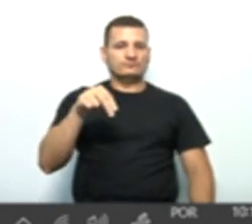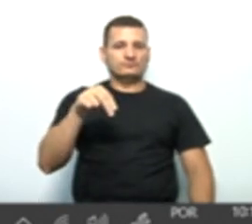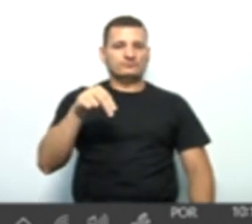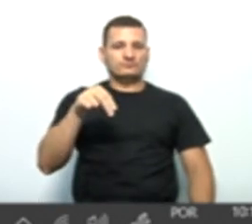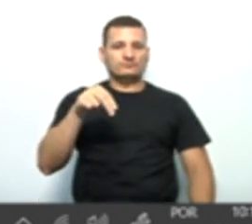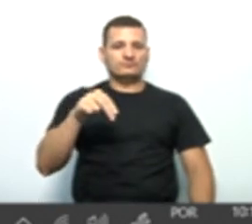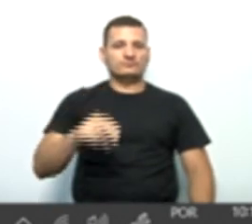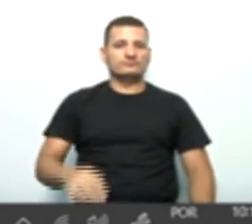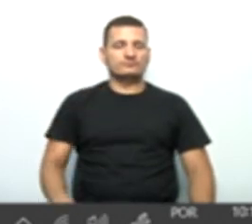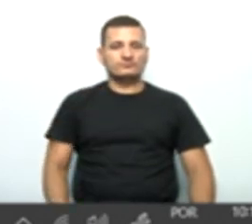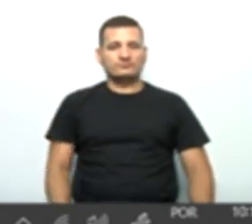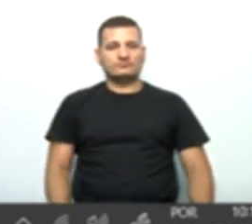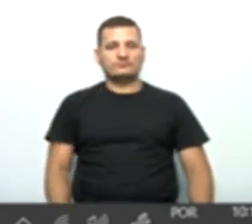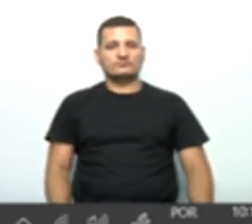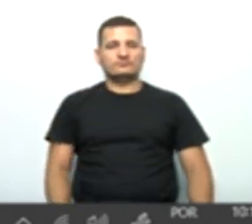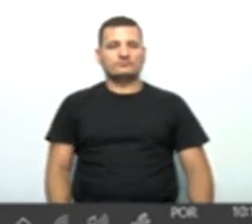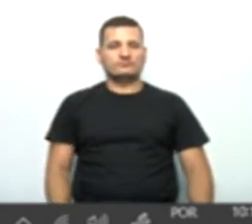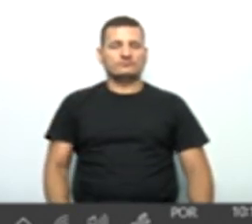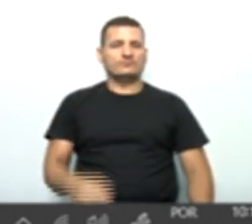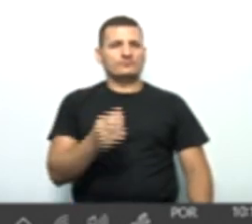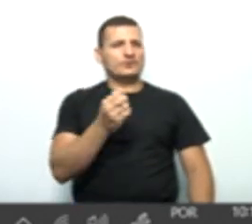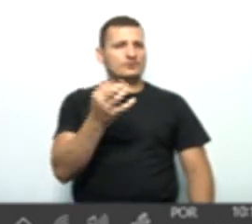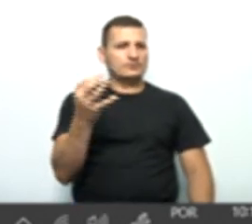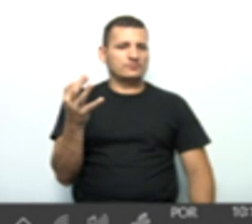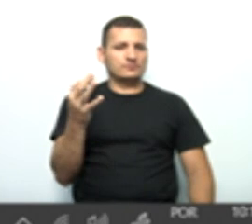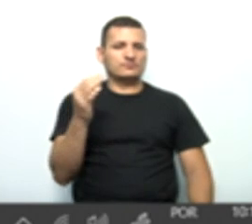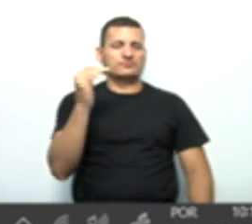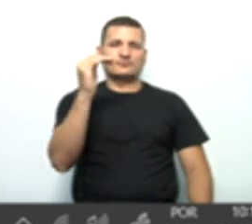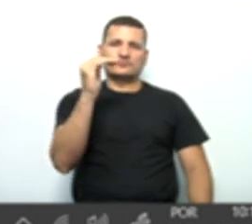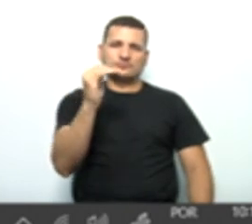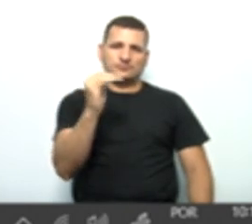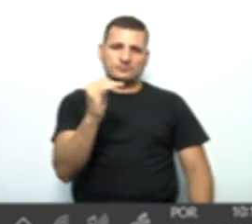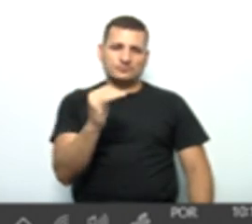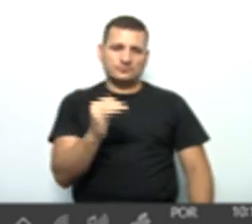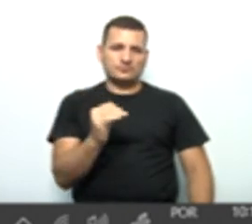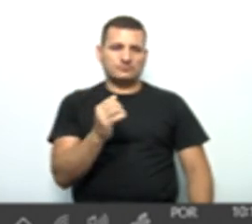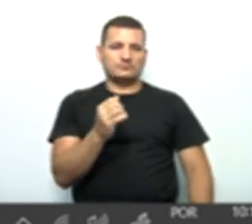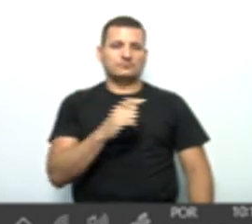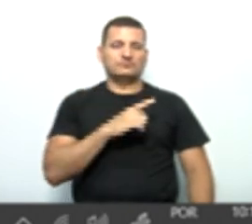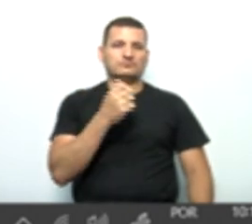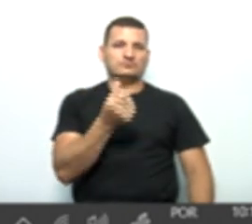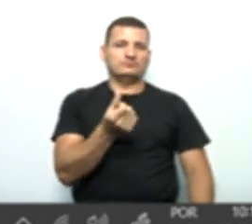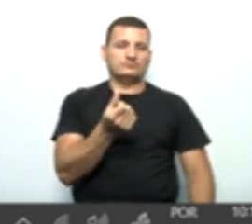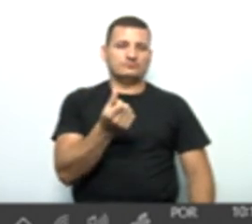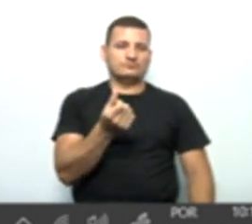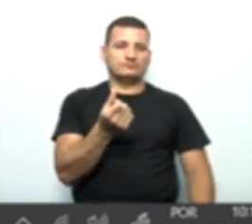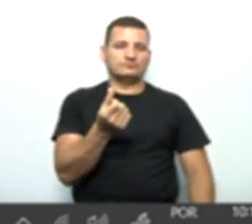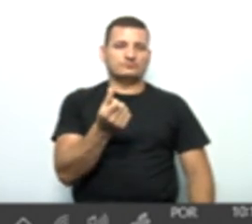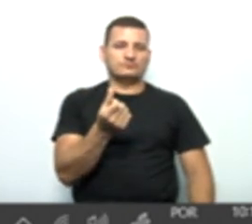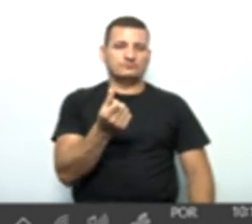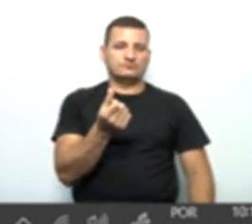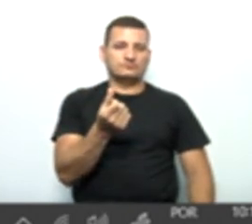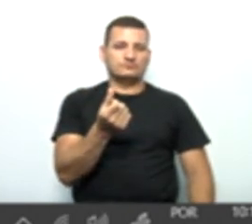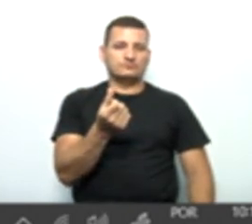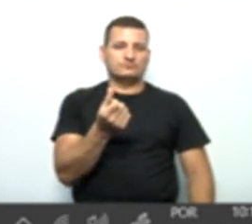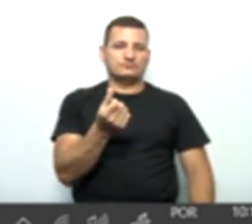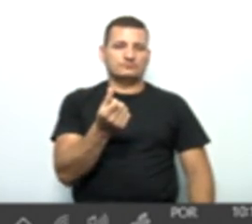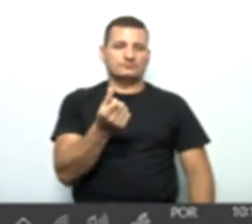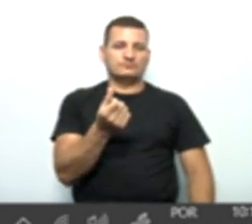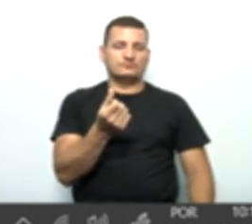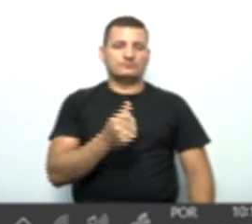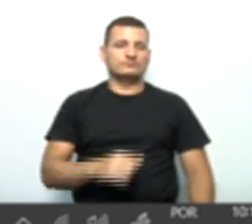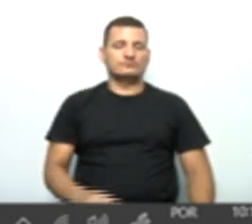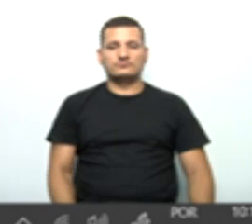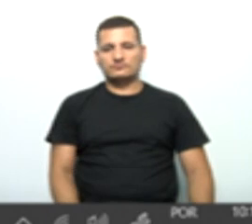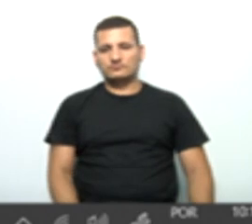quantos elementos que tem. Então ele vai mostrar que contém 6 elementos. Ok? Aí